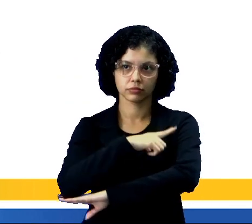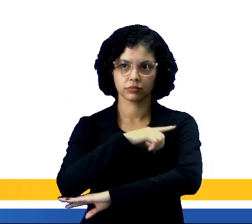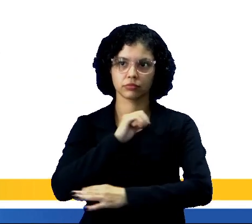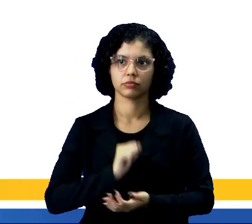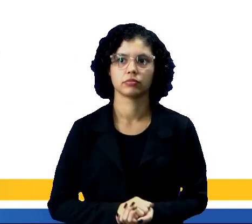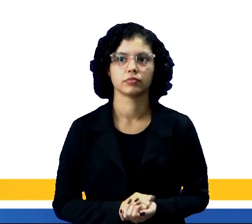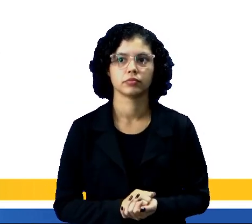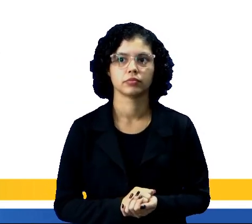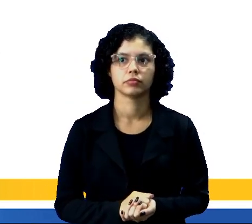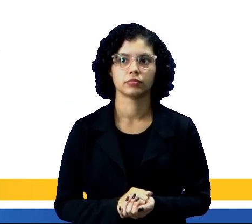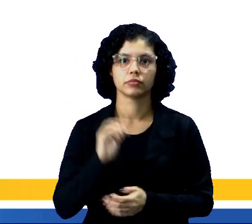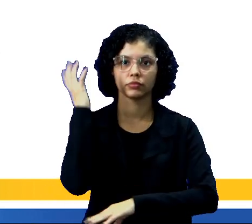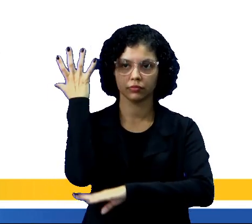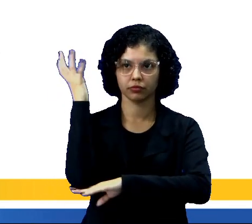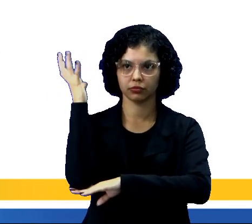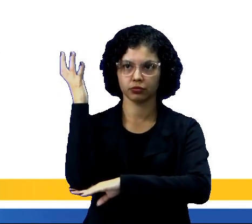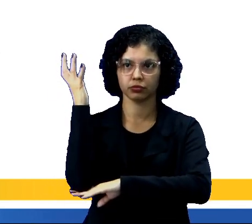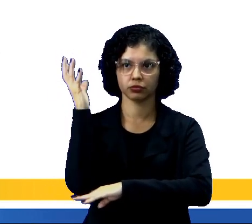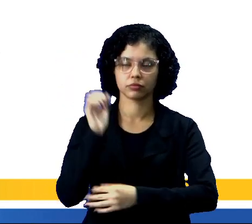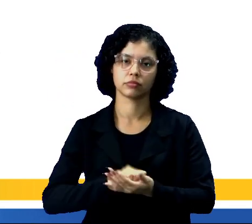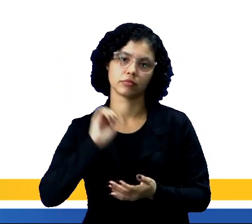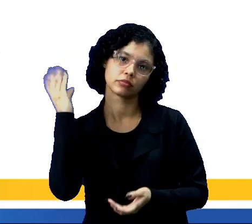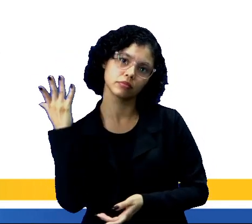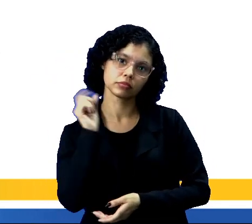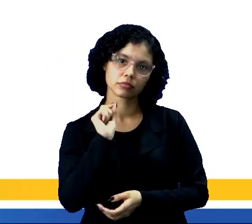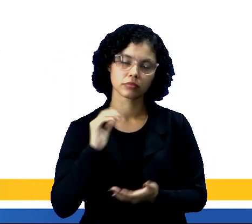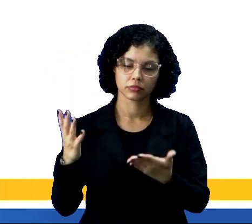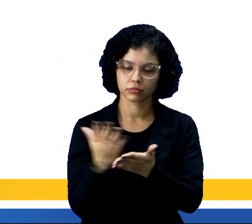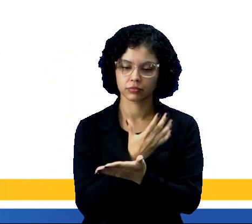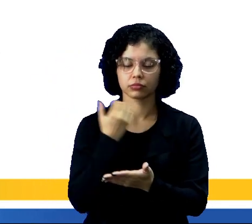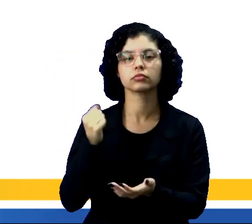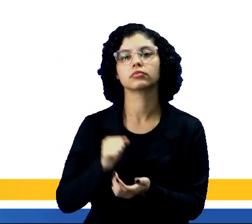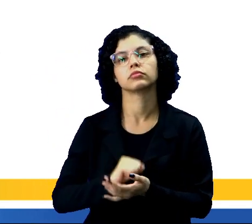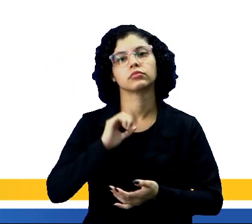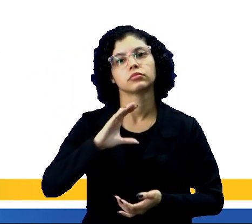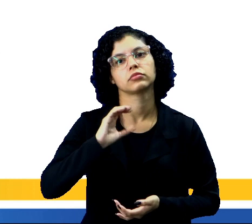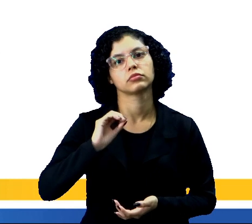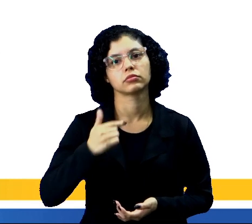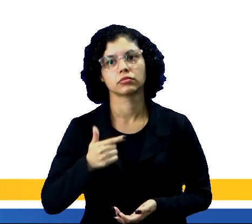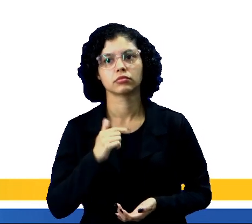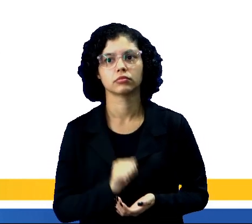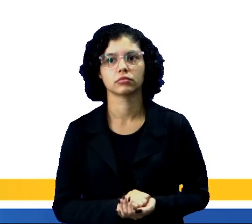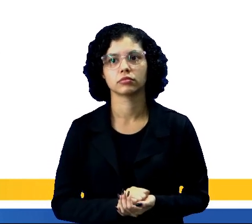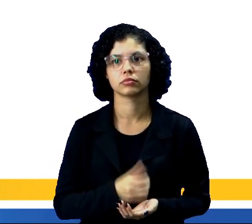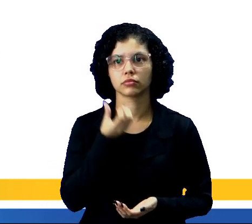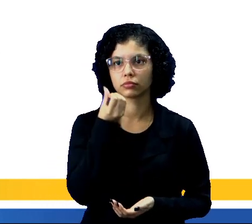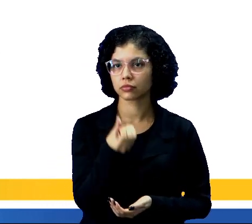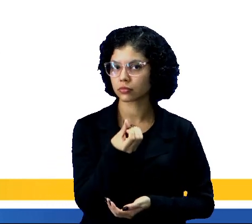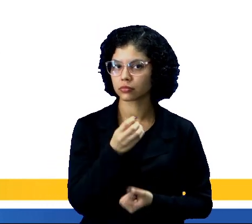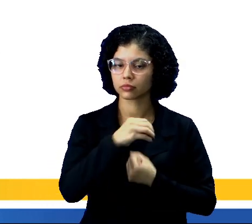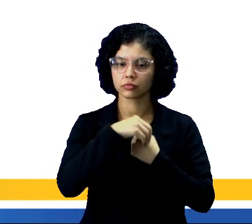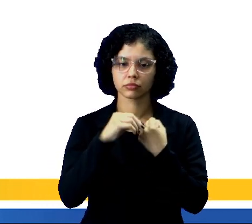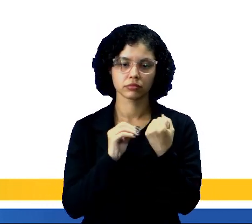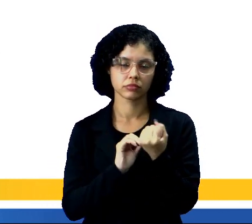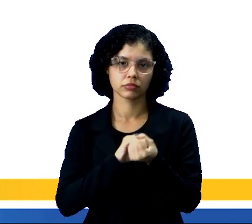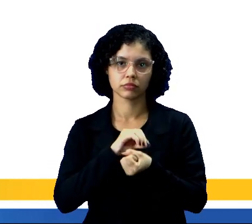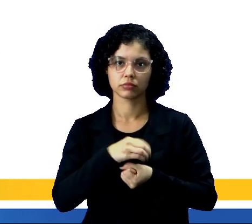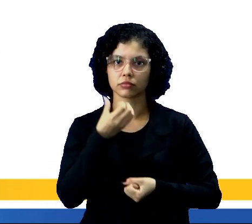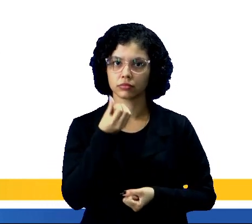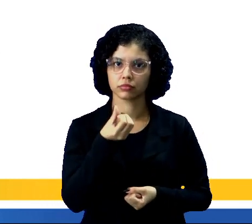Então, a árvore, nesse caso, ela faz o sequestro de carbono. Ela sequestra 6 moléculas de